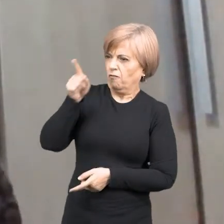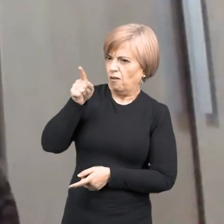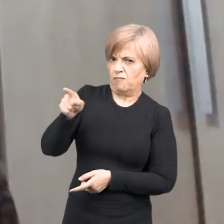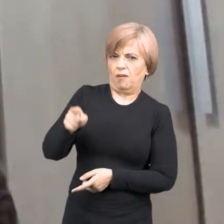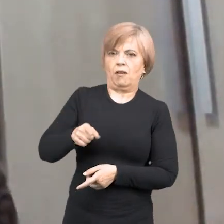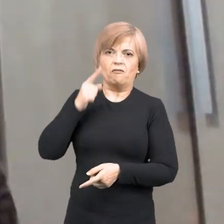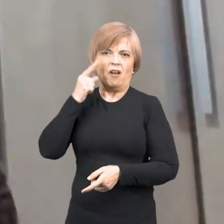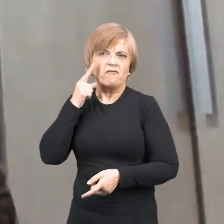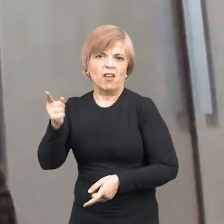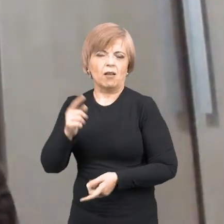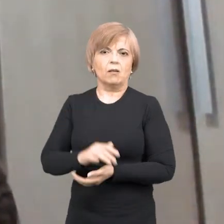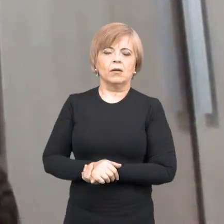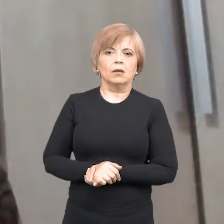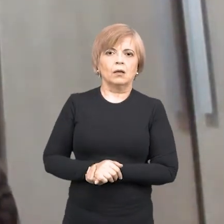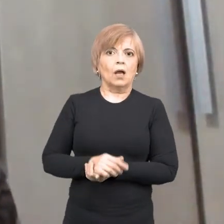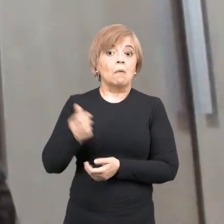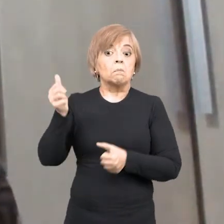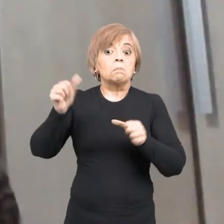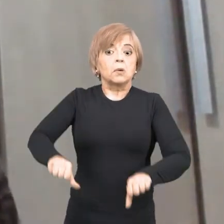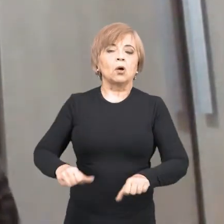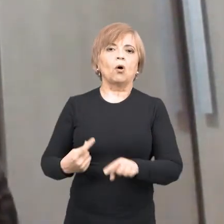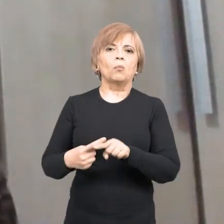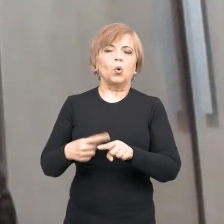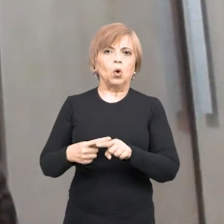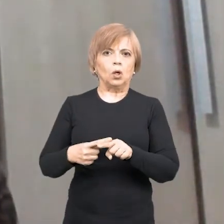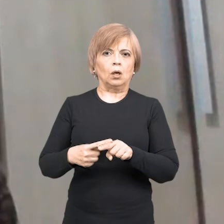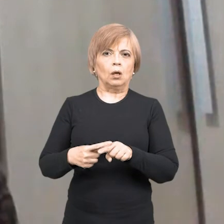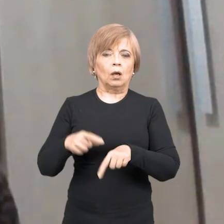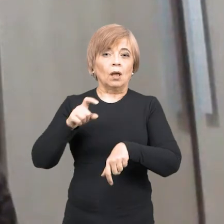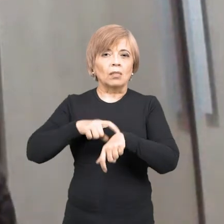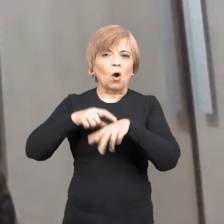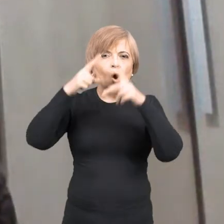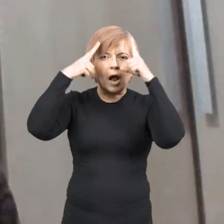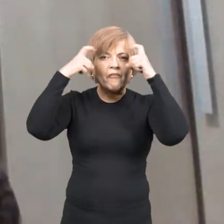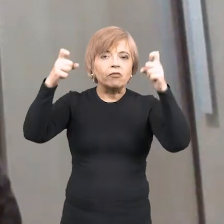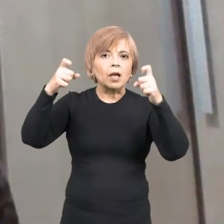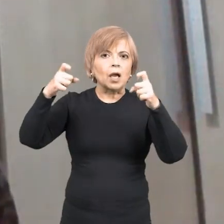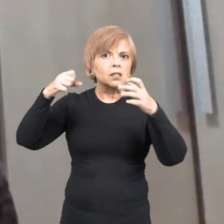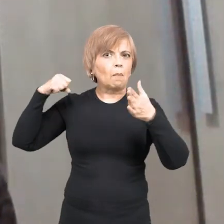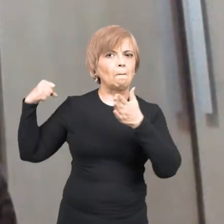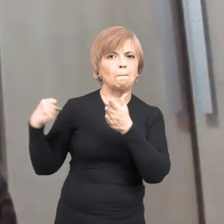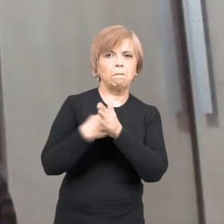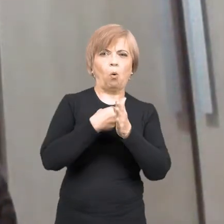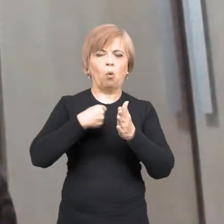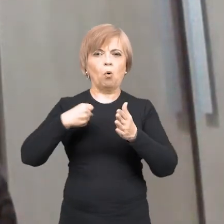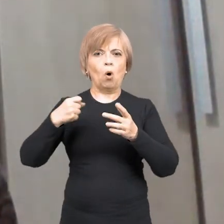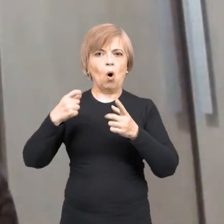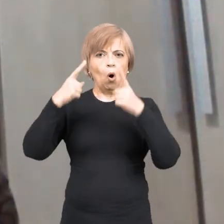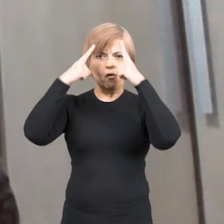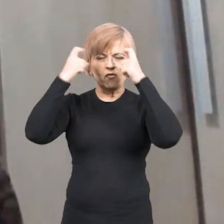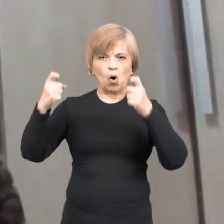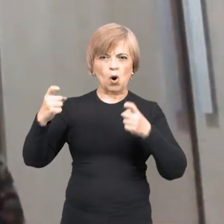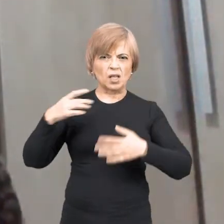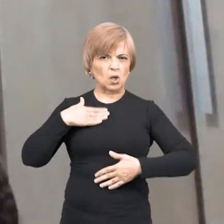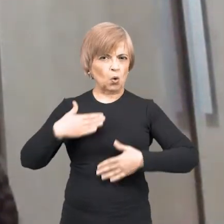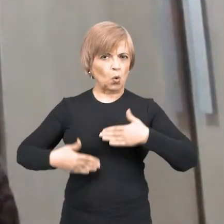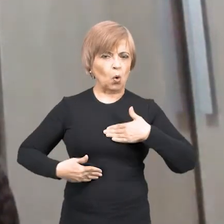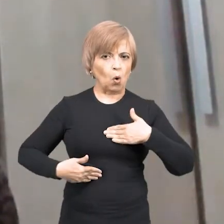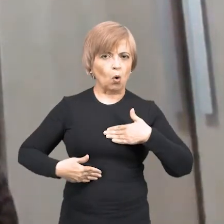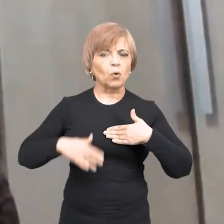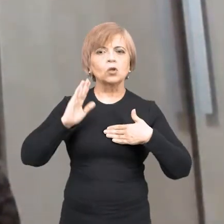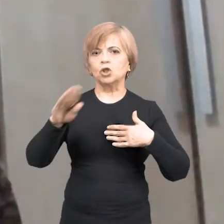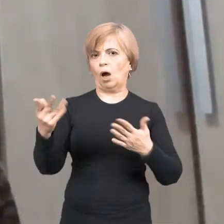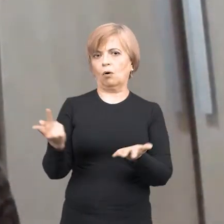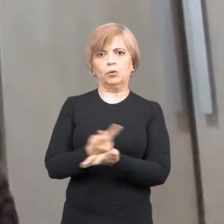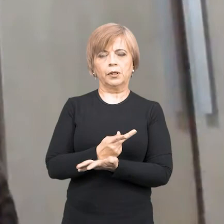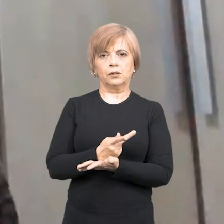que o da própria lesão corporal. Porque na lesão corporal, a violência já eclodiu. Na